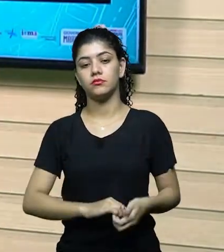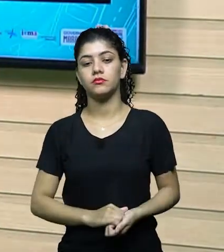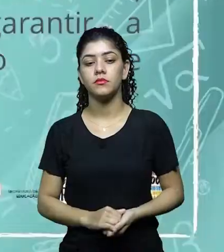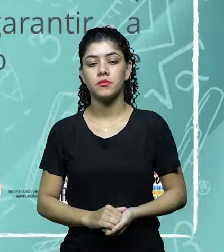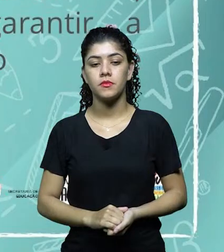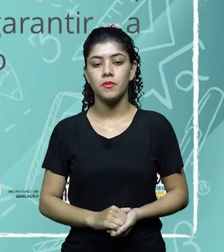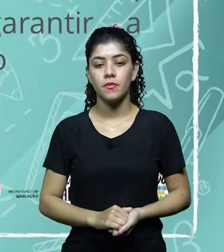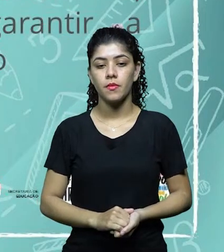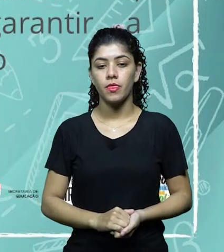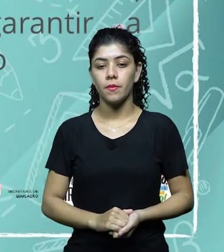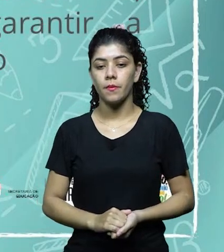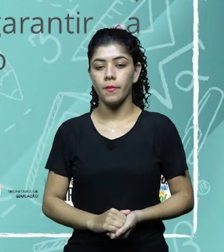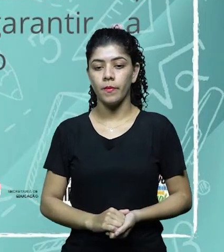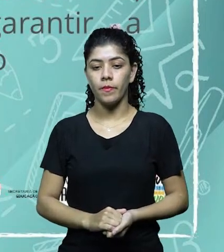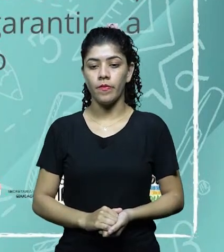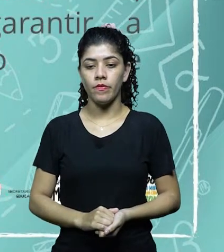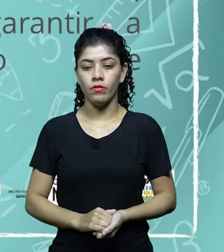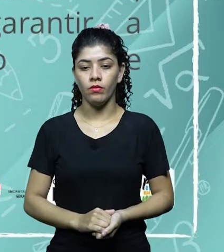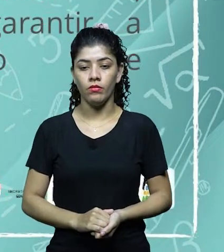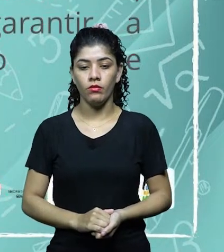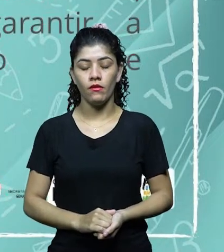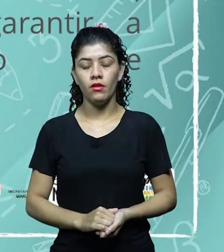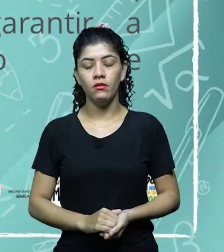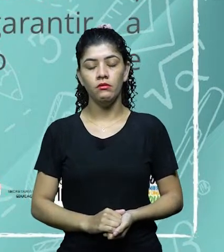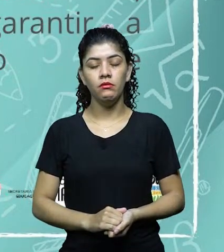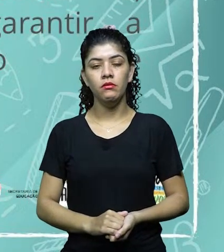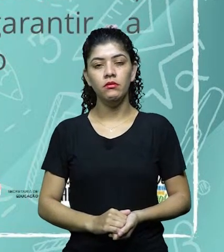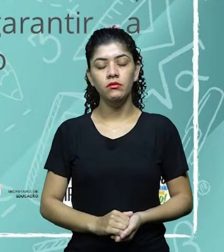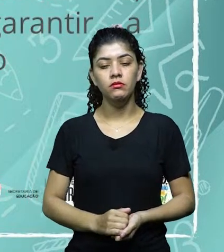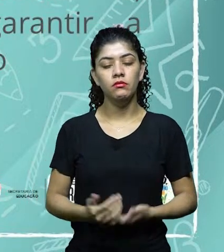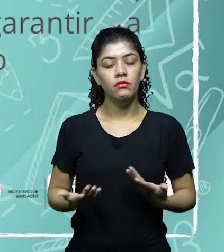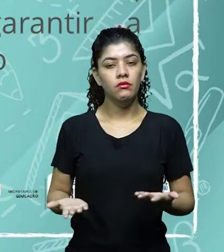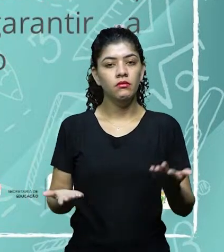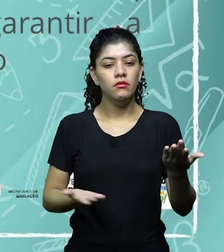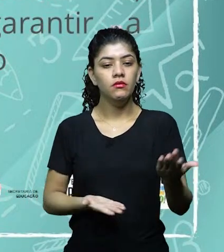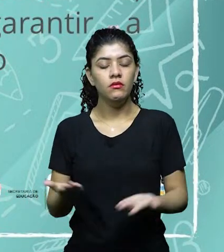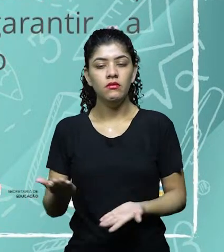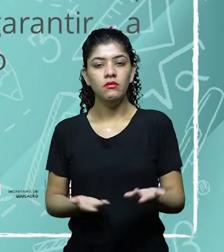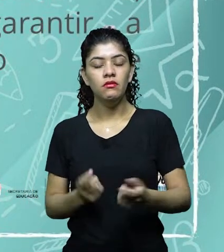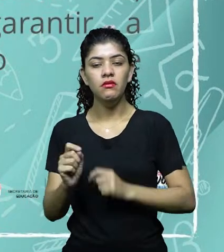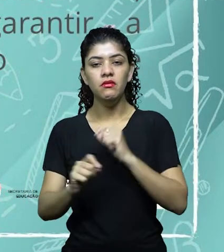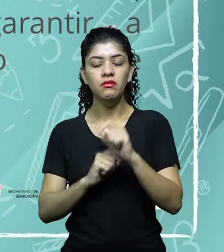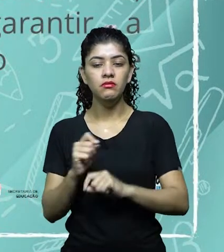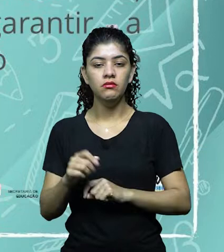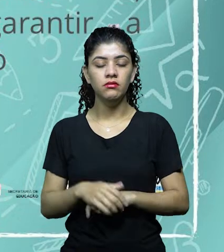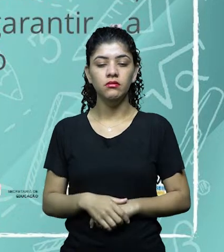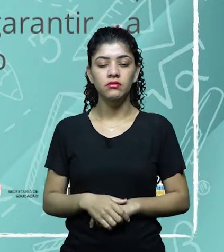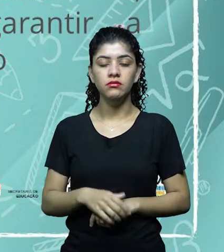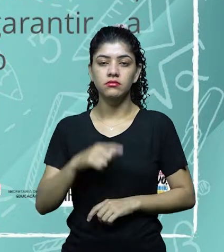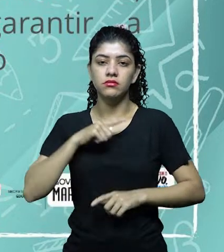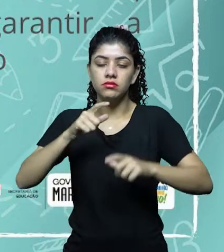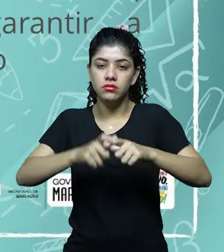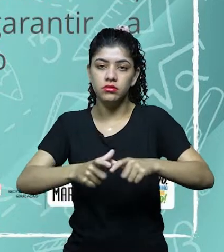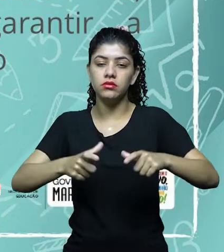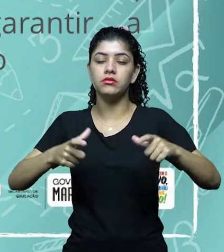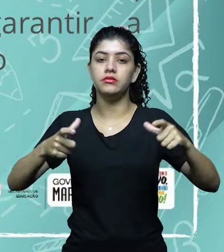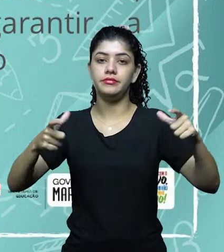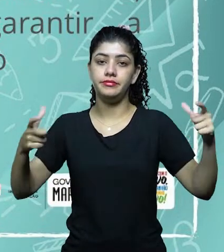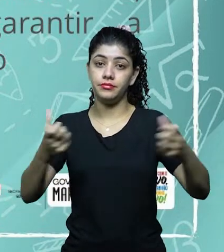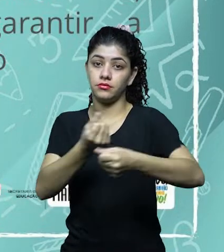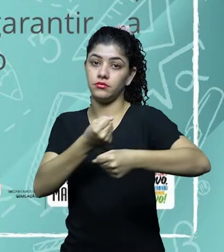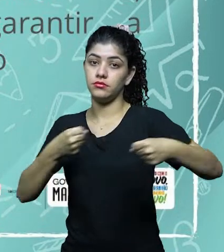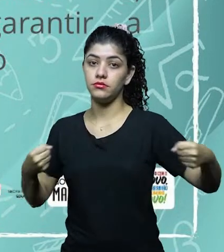determinada conta. Continuando aqui, os serviços bancários, eles vêm se ampliando dia após